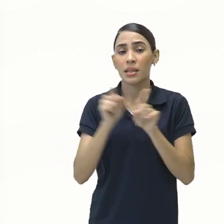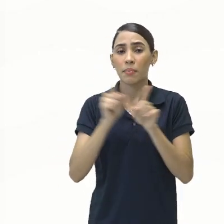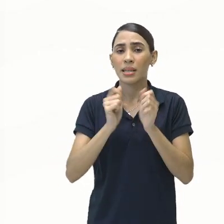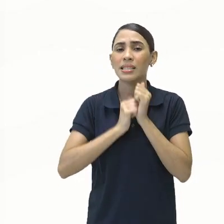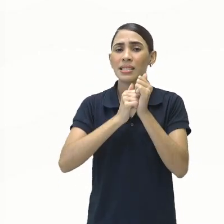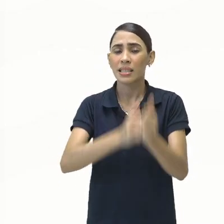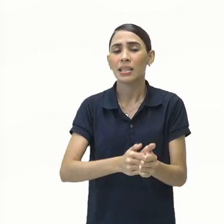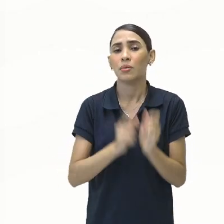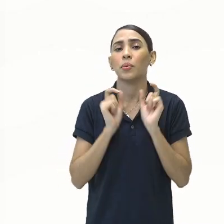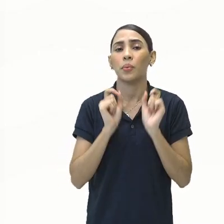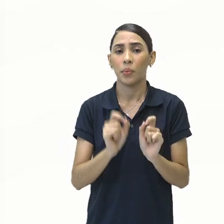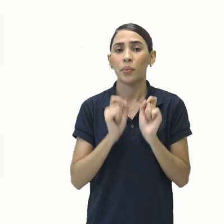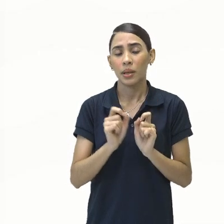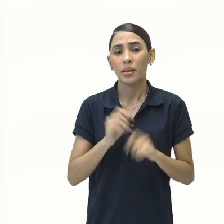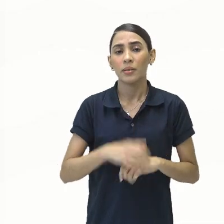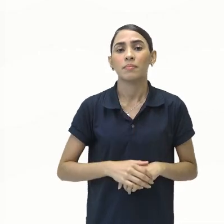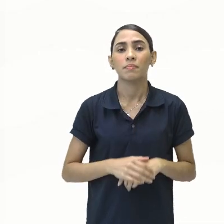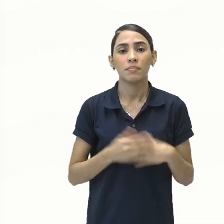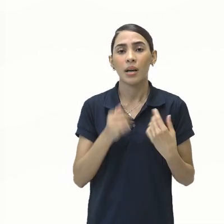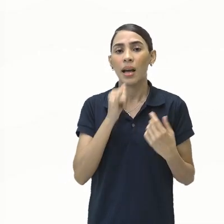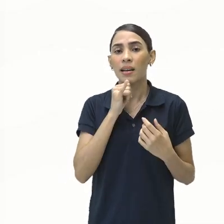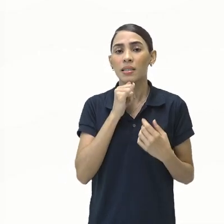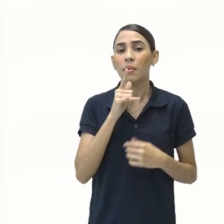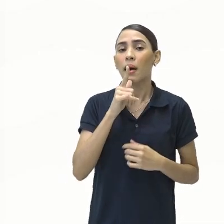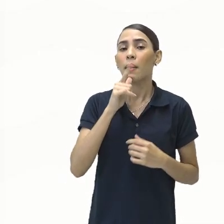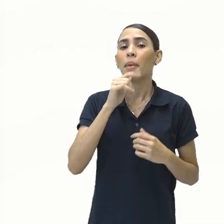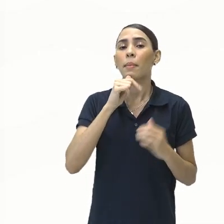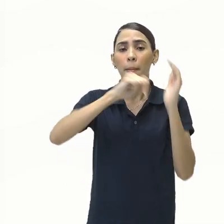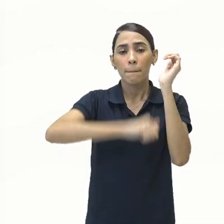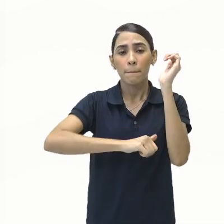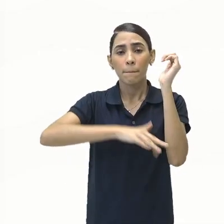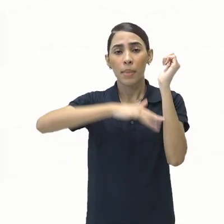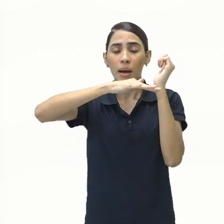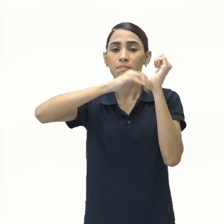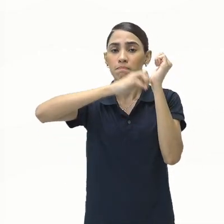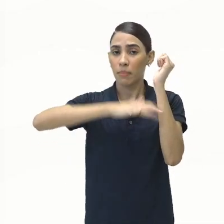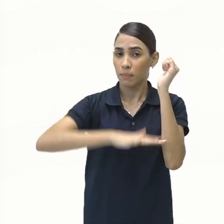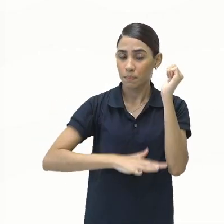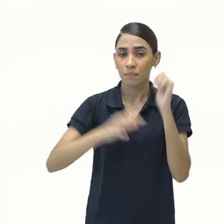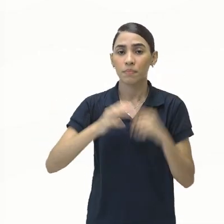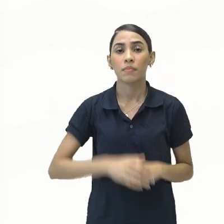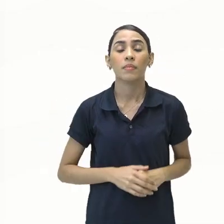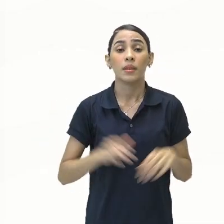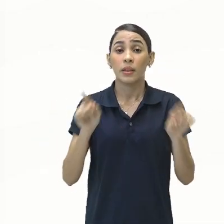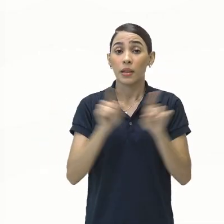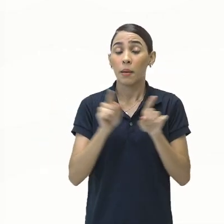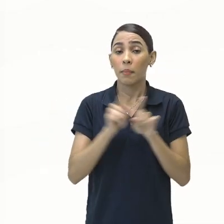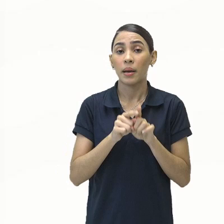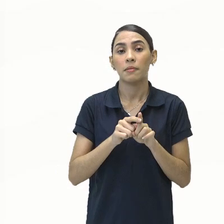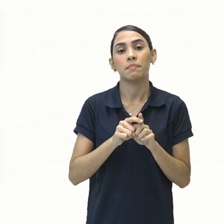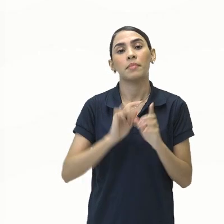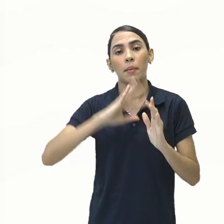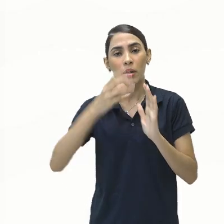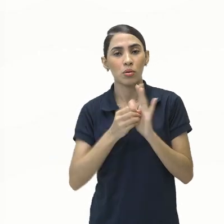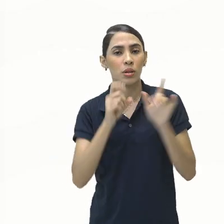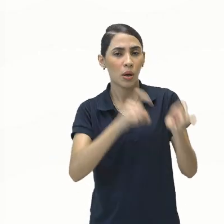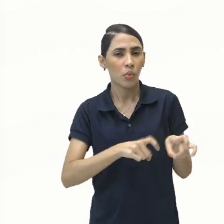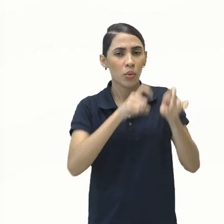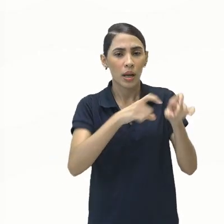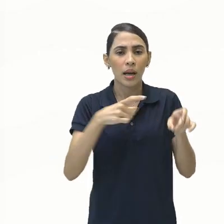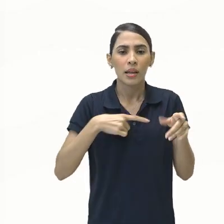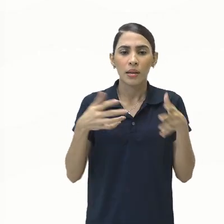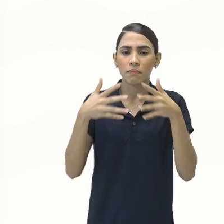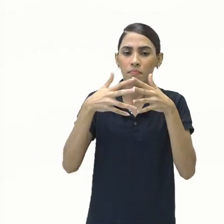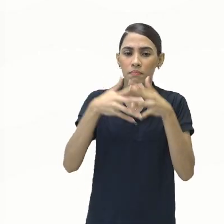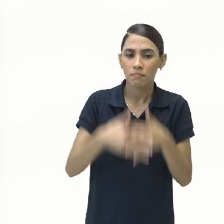seguindo, basicamente, o ciclo de cheias e vazantes dos nossos rios. Temos também na Amazônia Rural conflitos